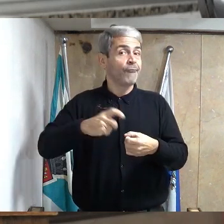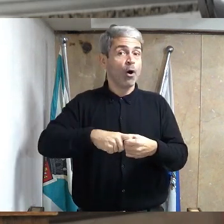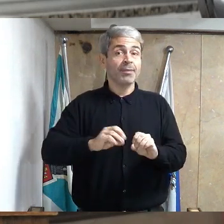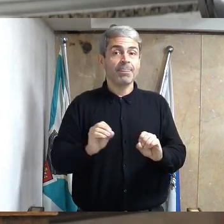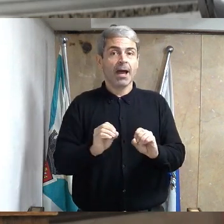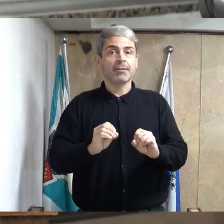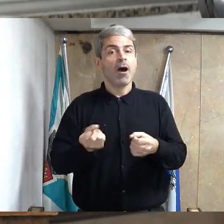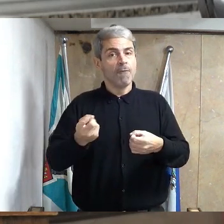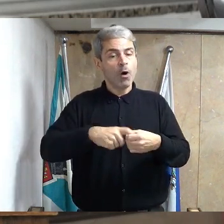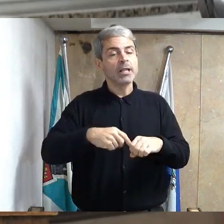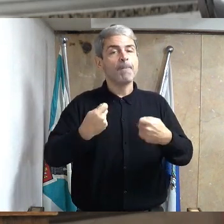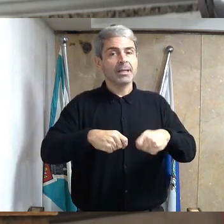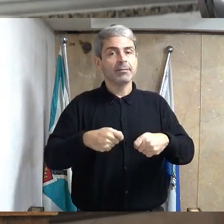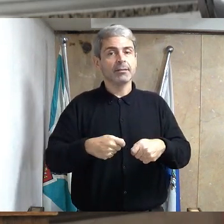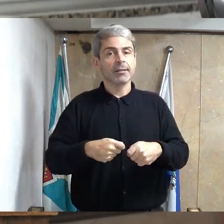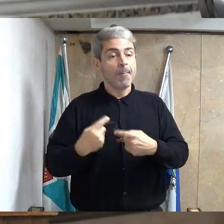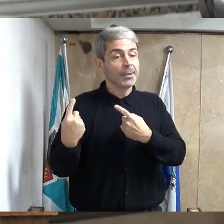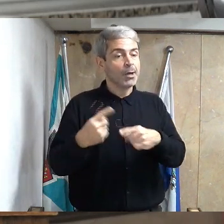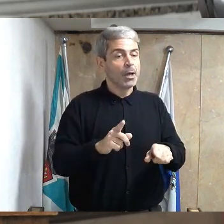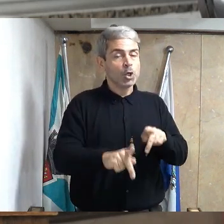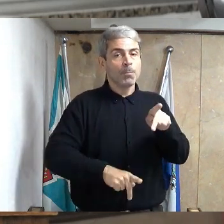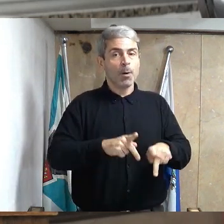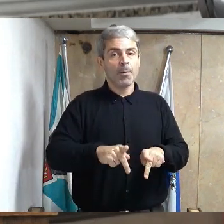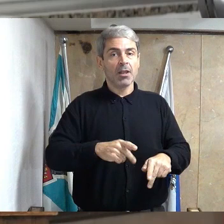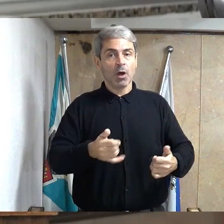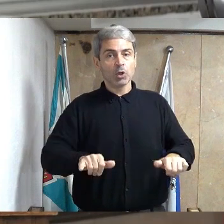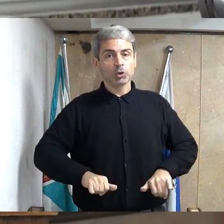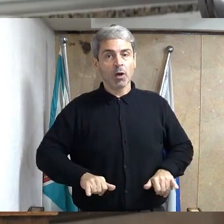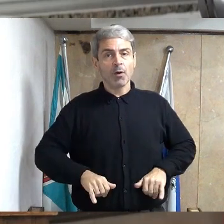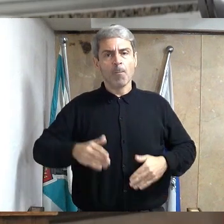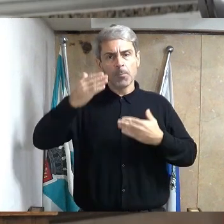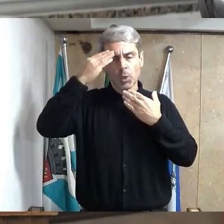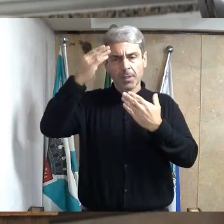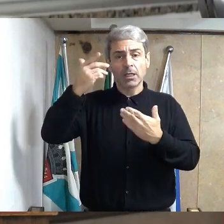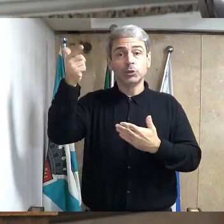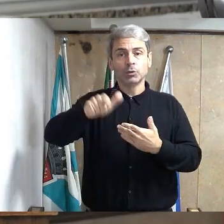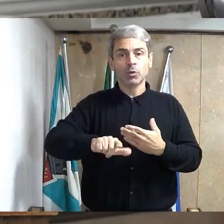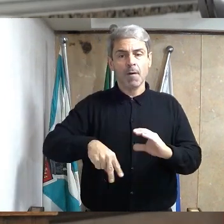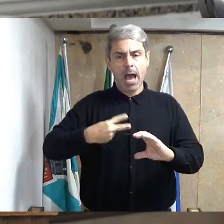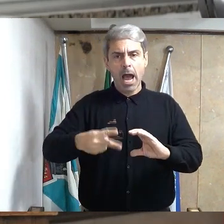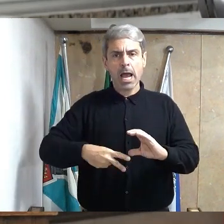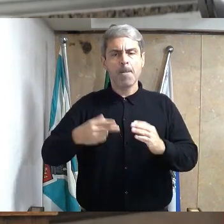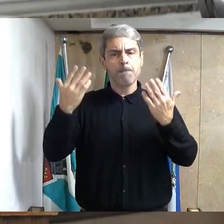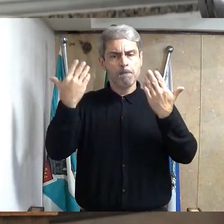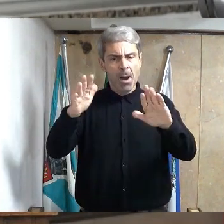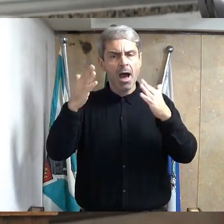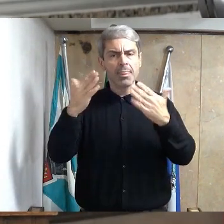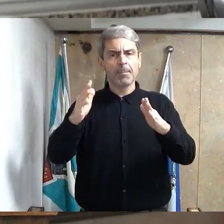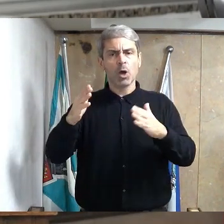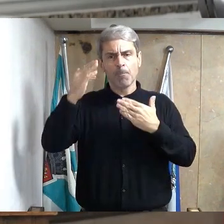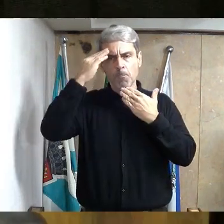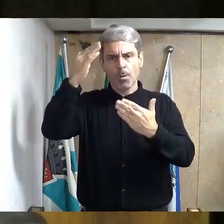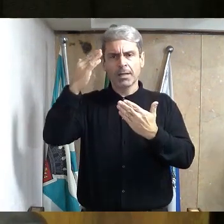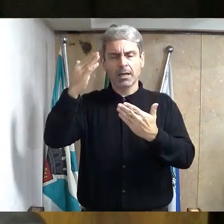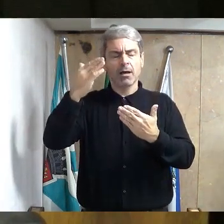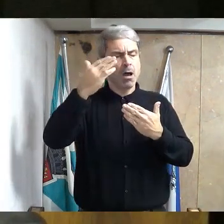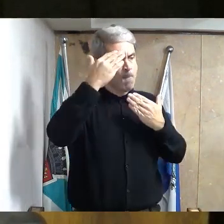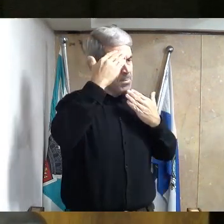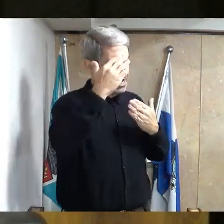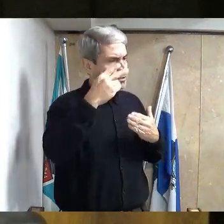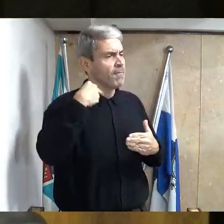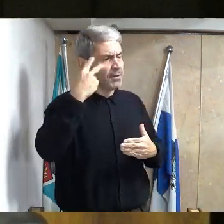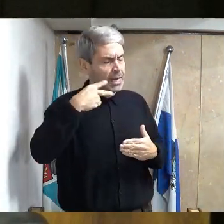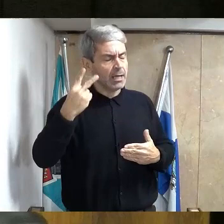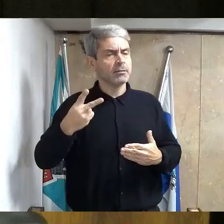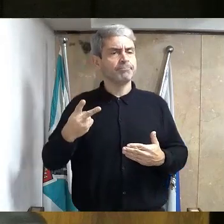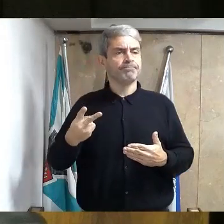o trabalhador da nossa cidade. Muito obrigado e mais uma vez essa Câmara está de parabéns. Muito obrigado. Obrigado, vereador.